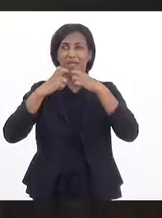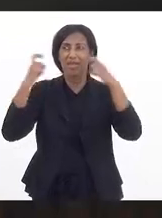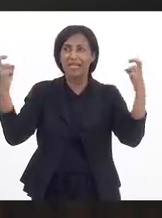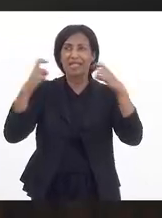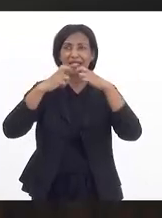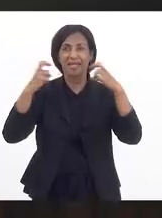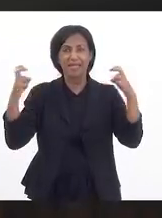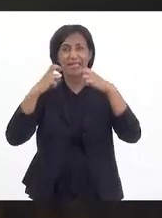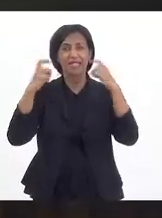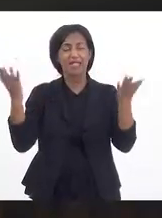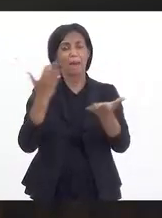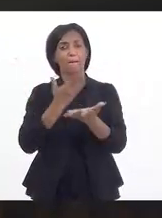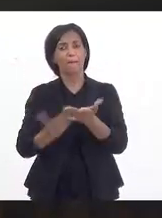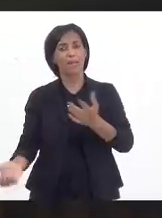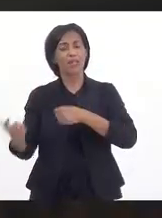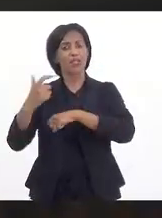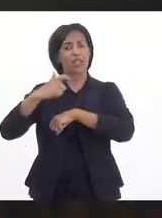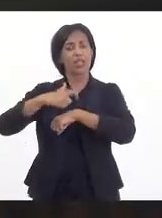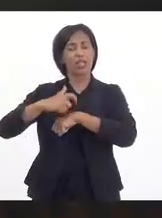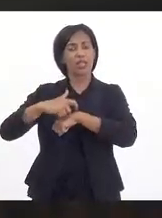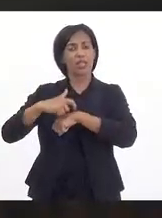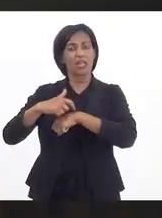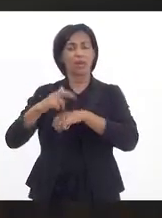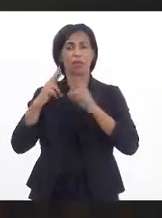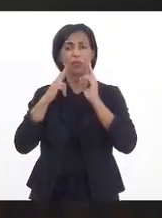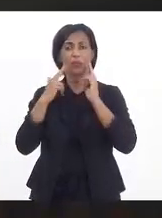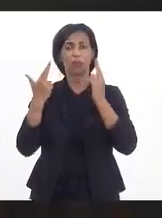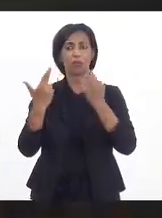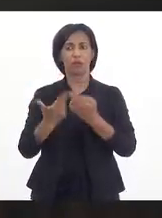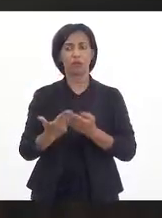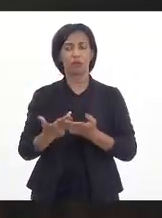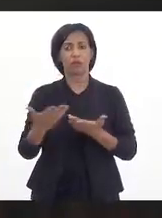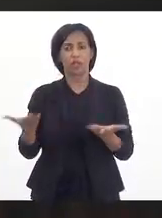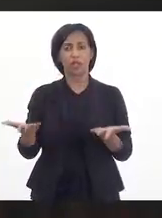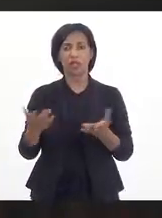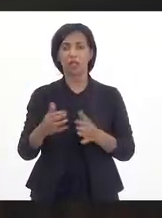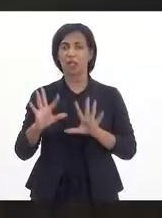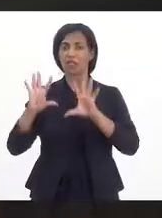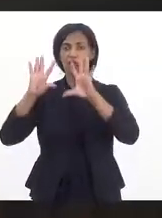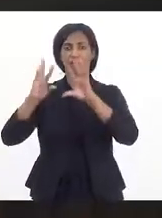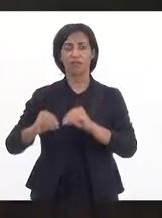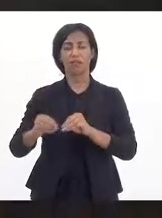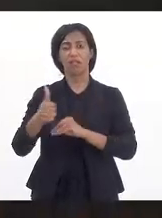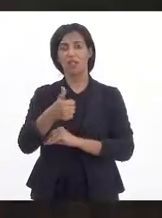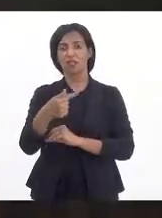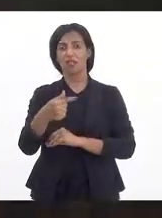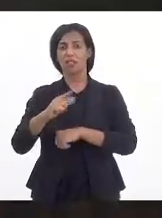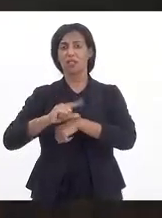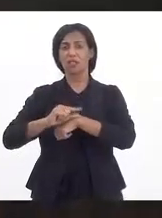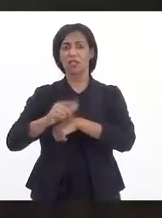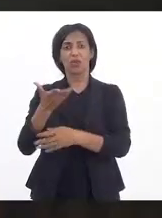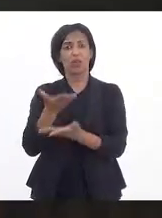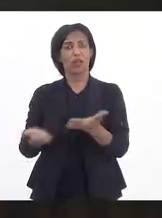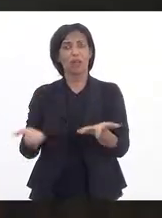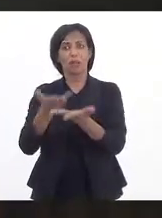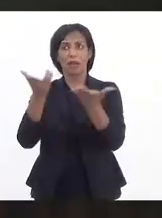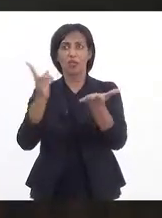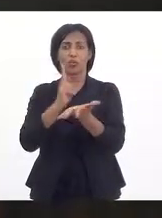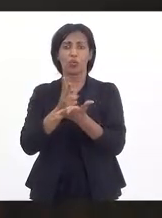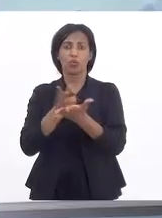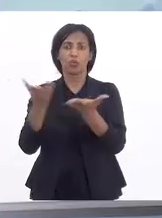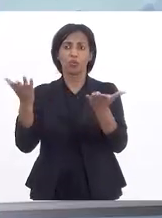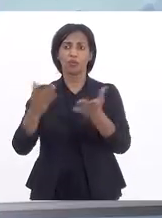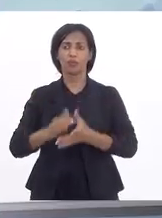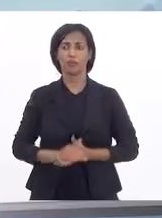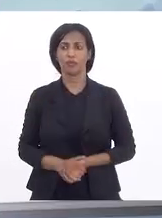vocês gritam mais tempo se perde na da sessão EA gente vai ter que ser às 17horas Então quem sai perdendo continua